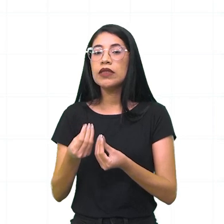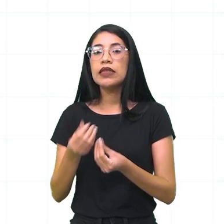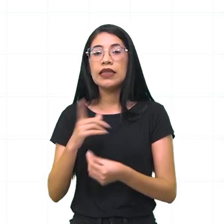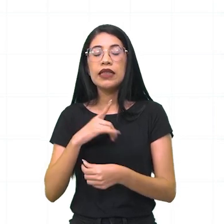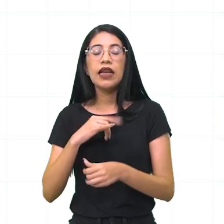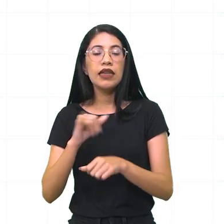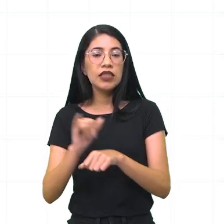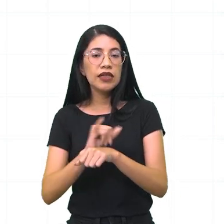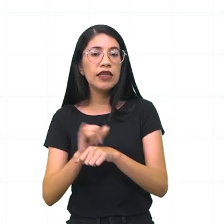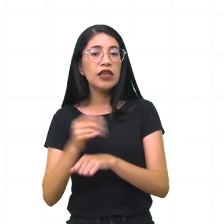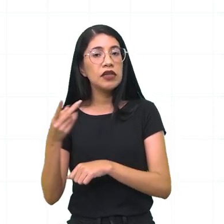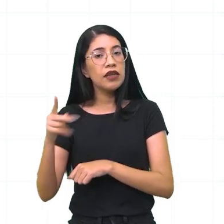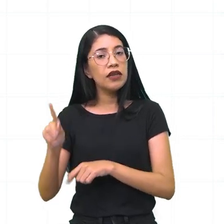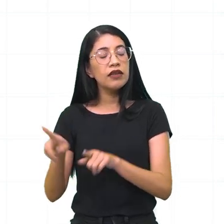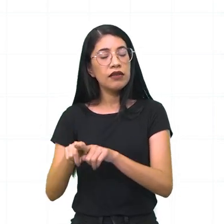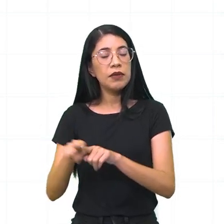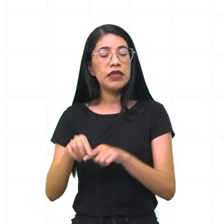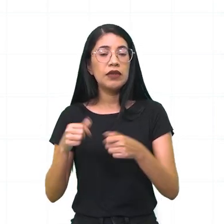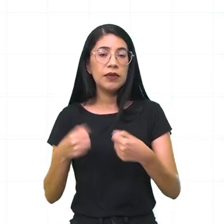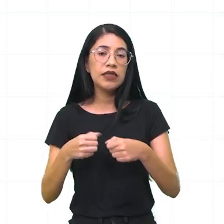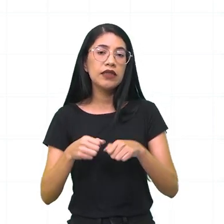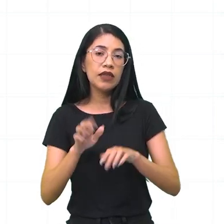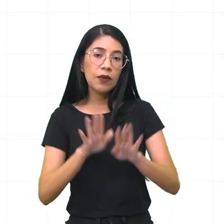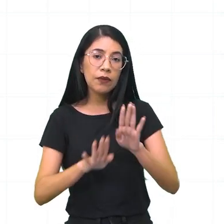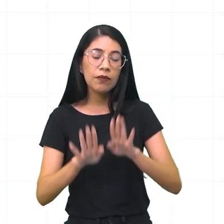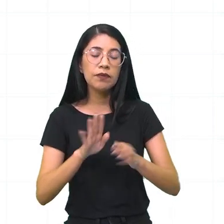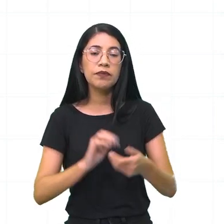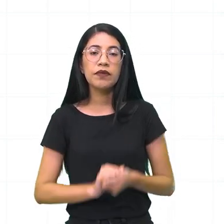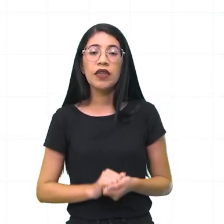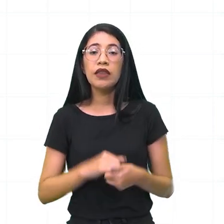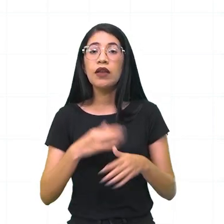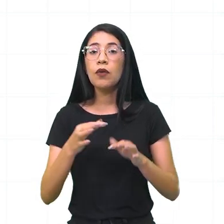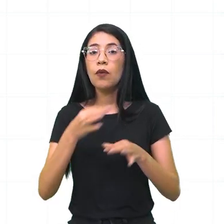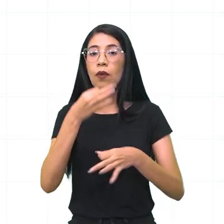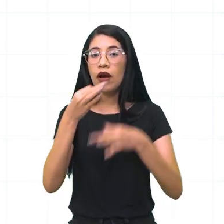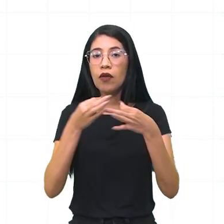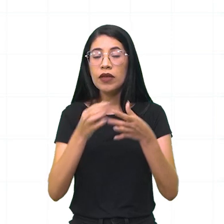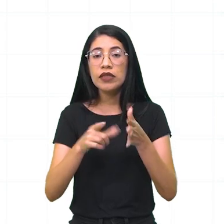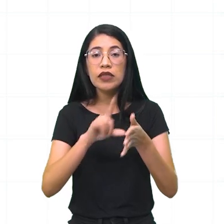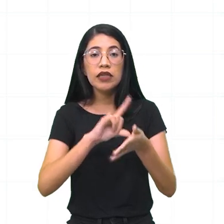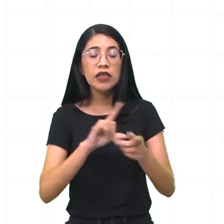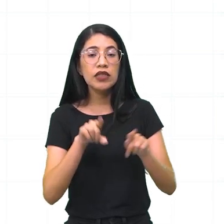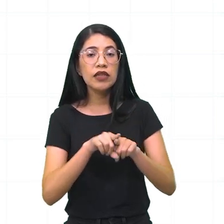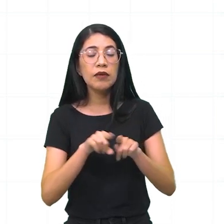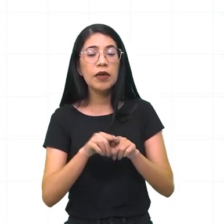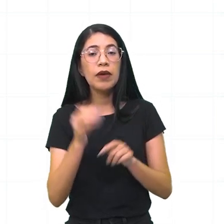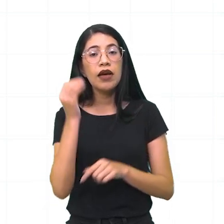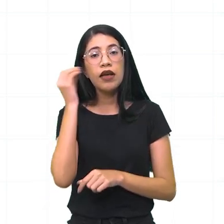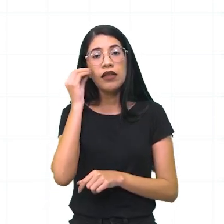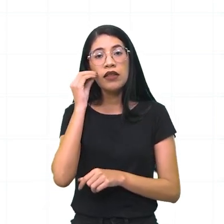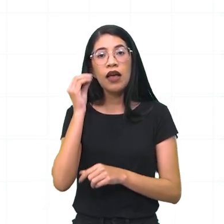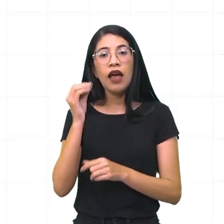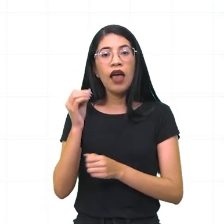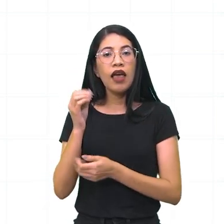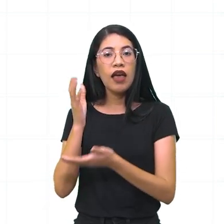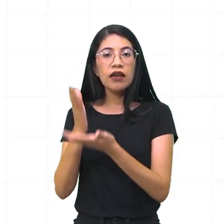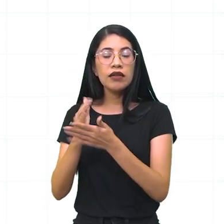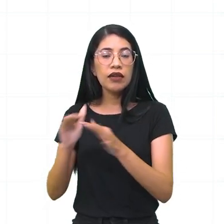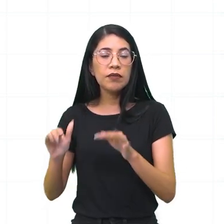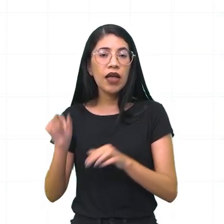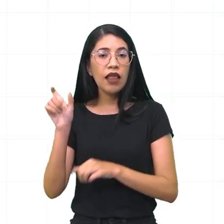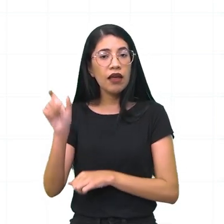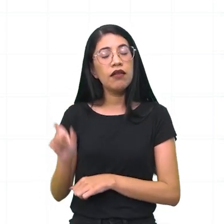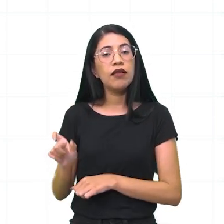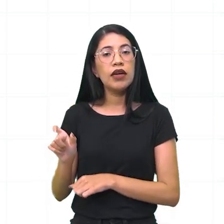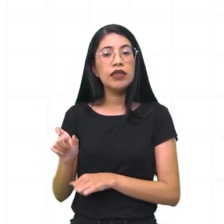ter. Quais argumentos serão antecipados para tentar desconstruir logo no início? De repente